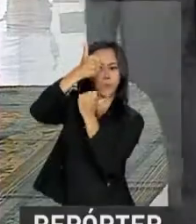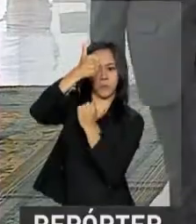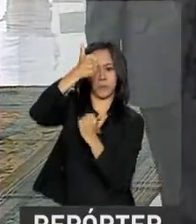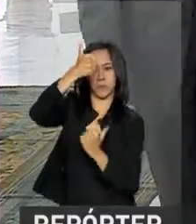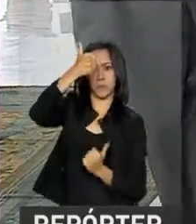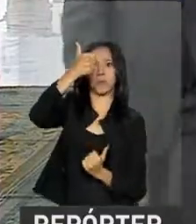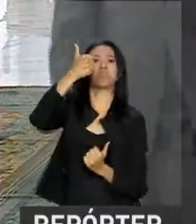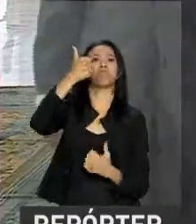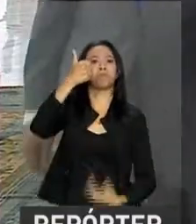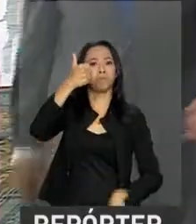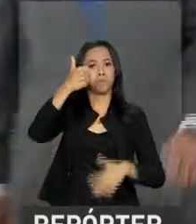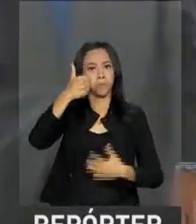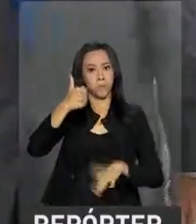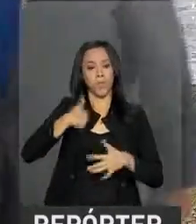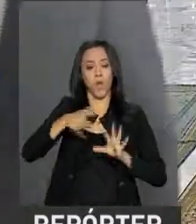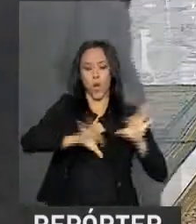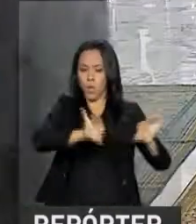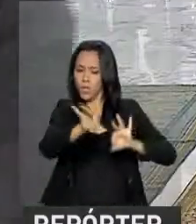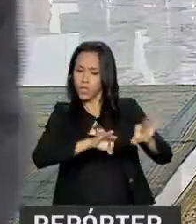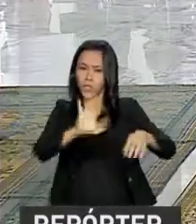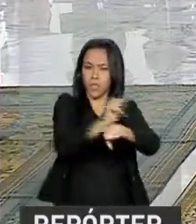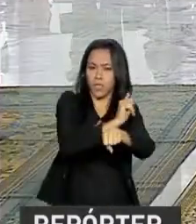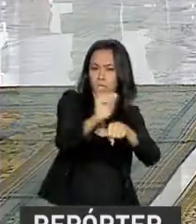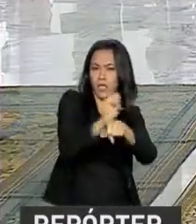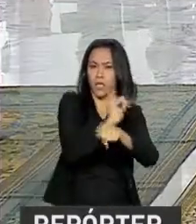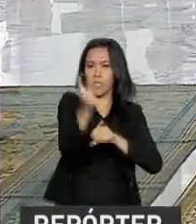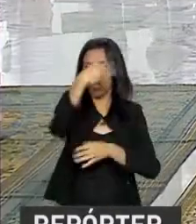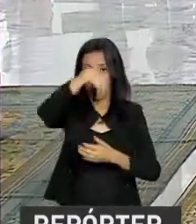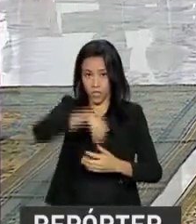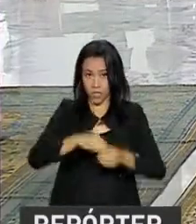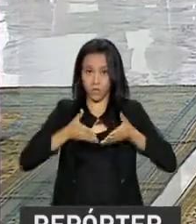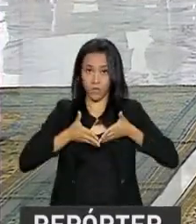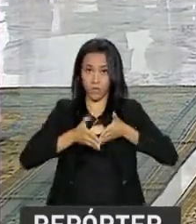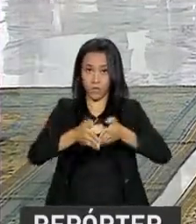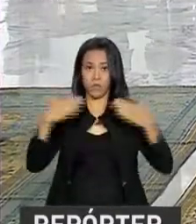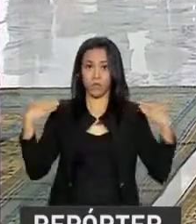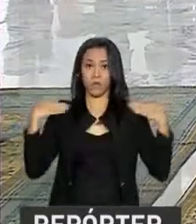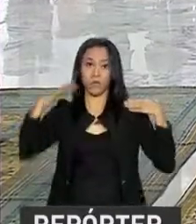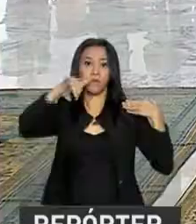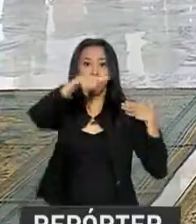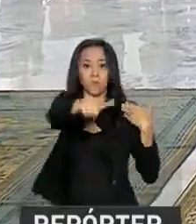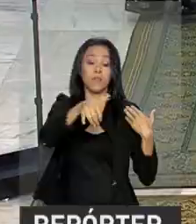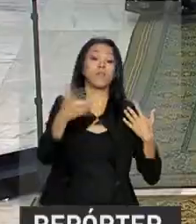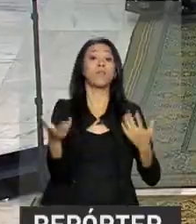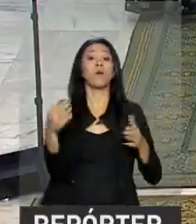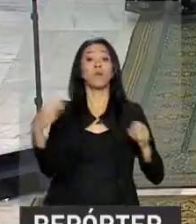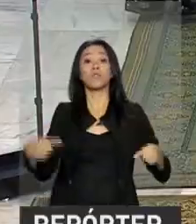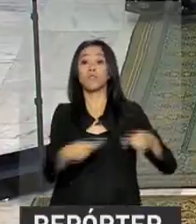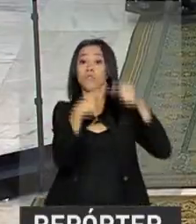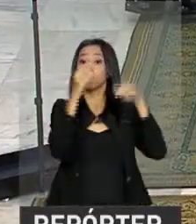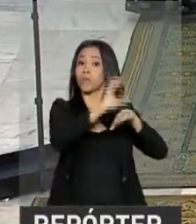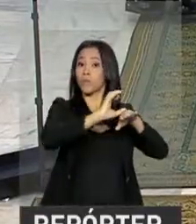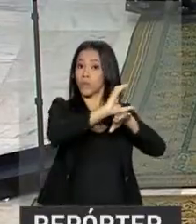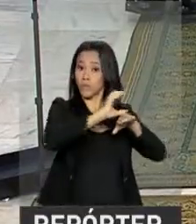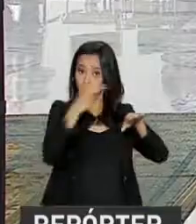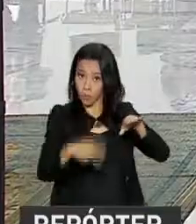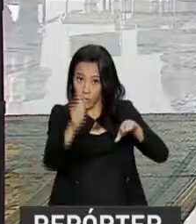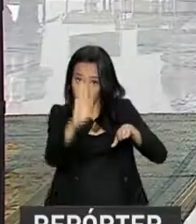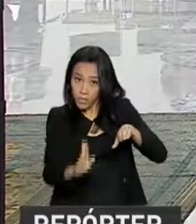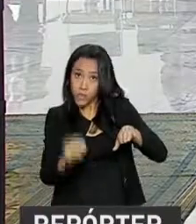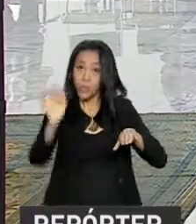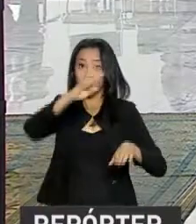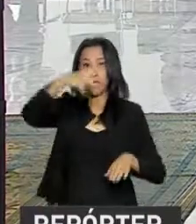militar comandando organizações estratégicas das forças armadas no brasil de acordo com a constituição federal o presidente da